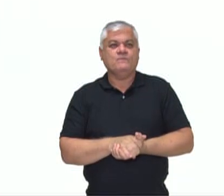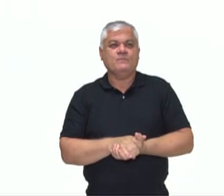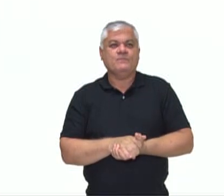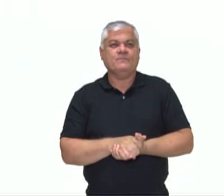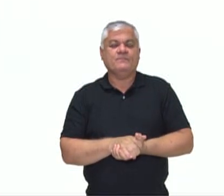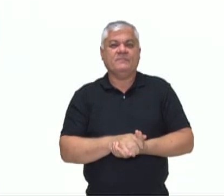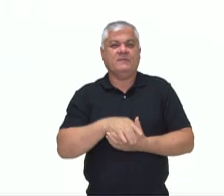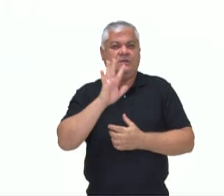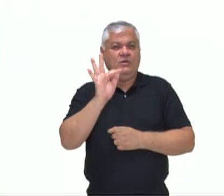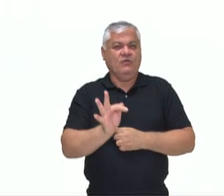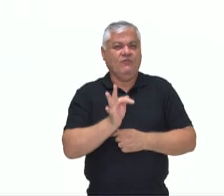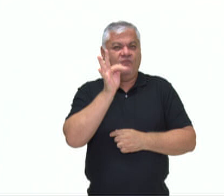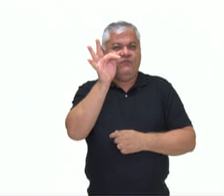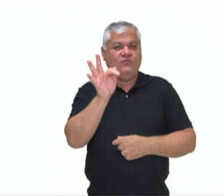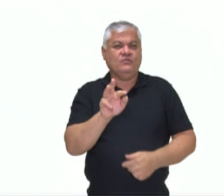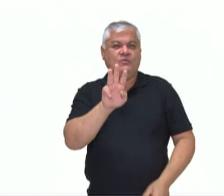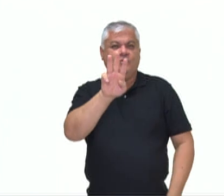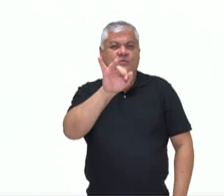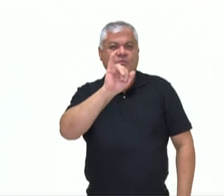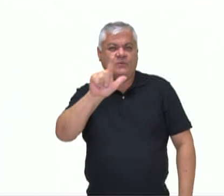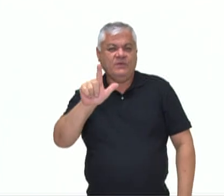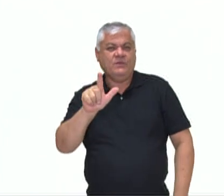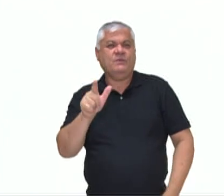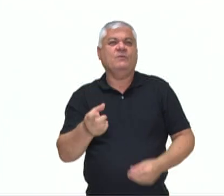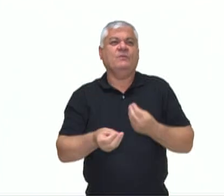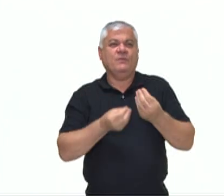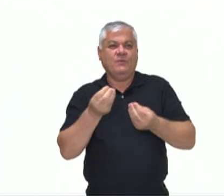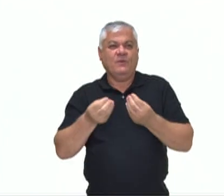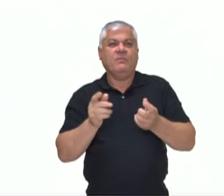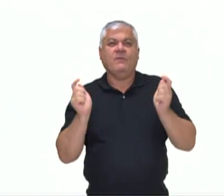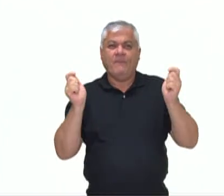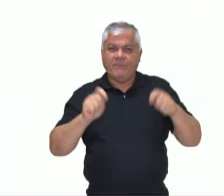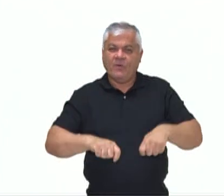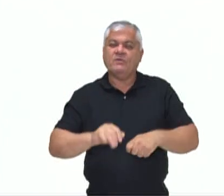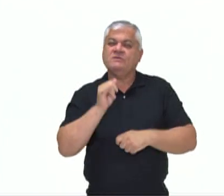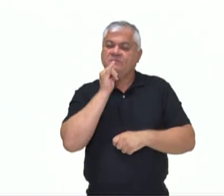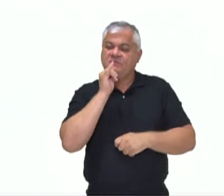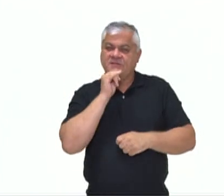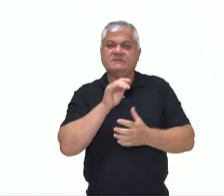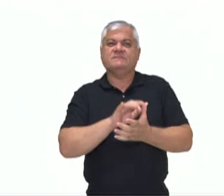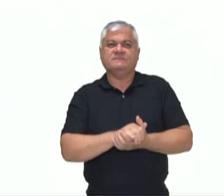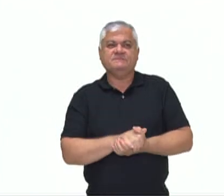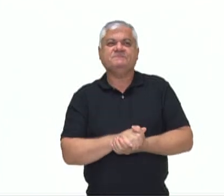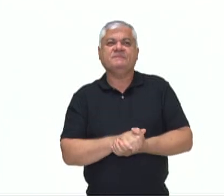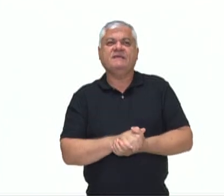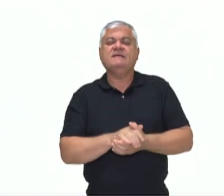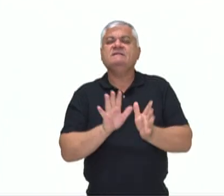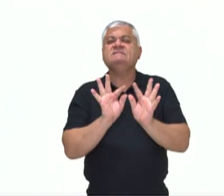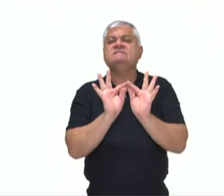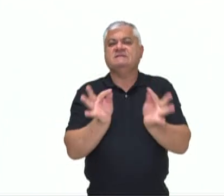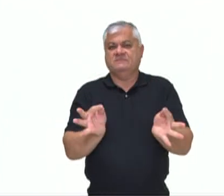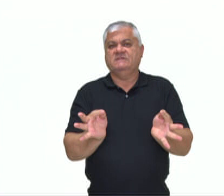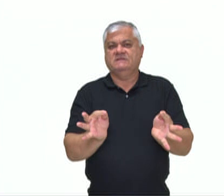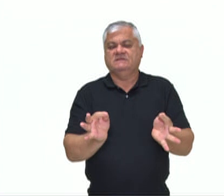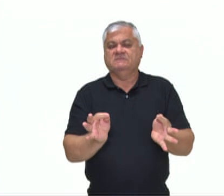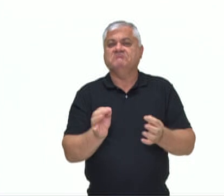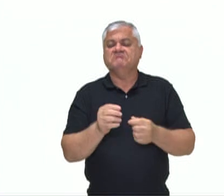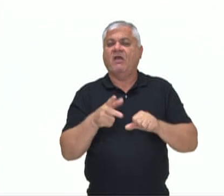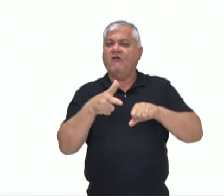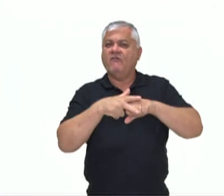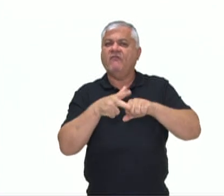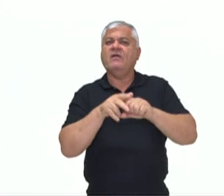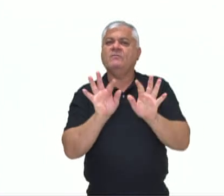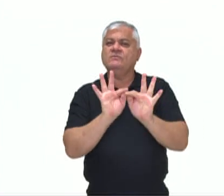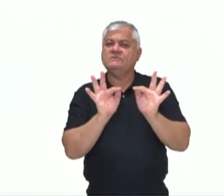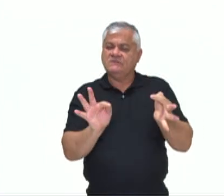Sobre o futuro com will, future with will. O futuro com will pode ser chamado de futuro simples e